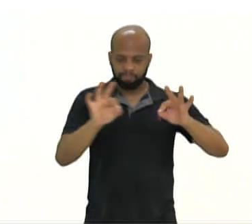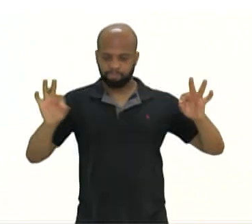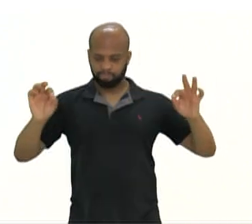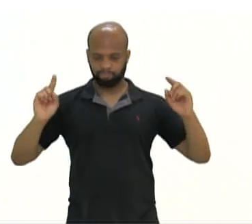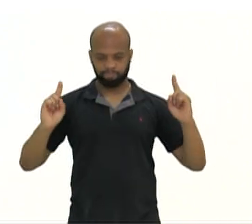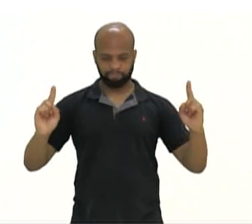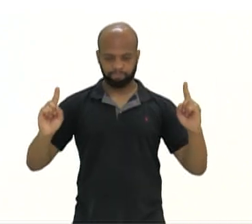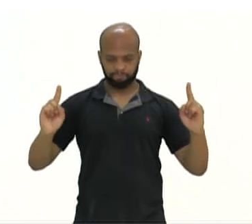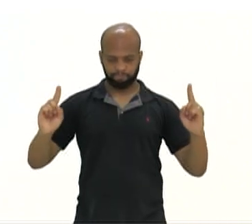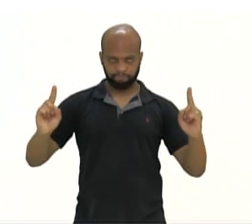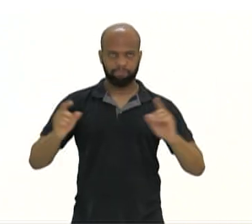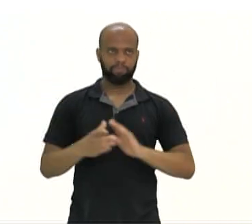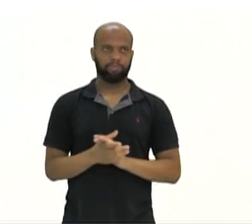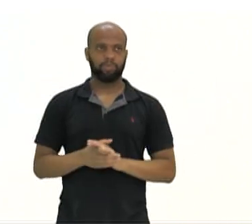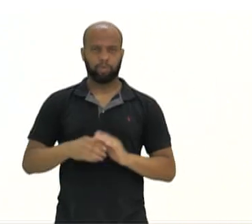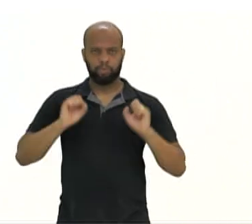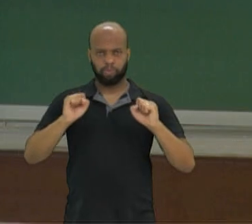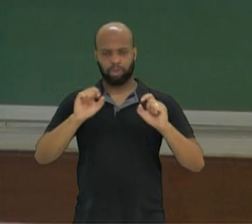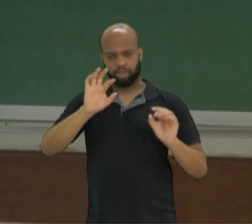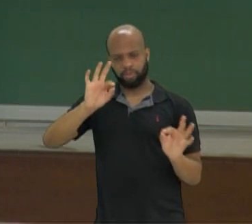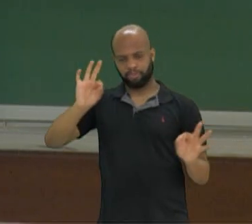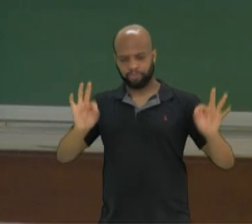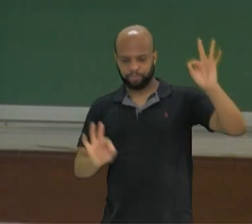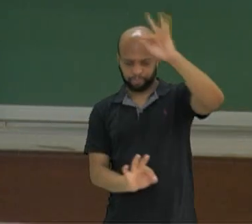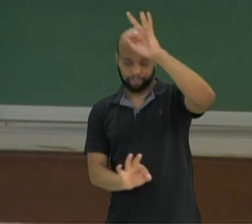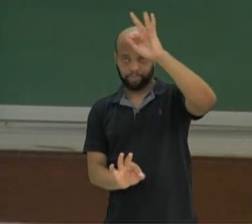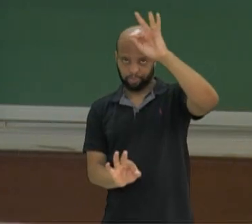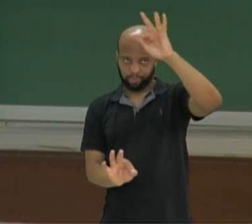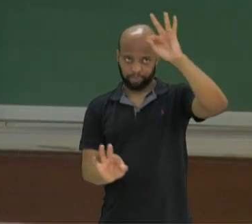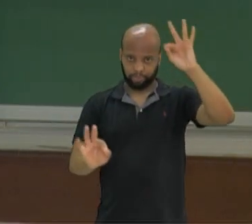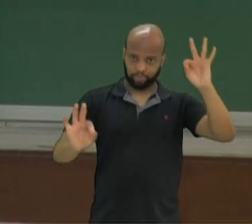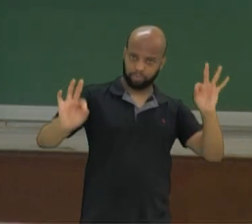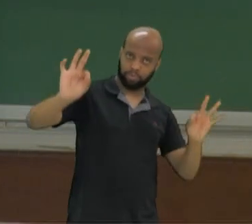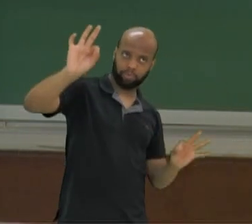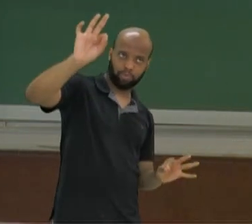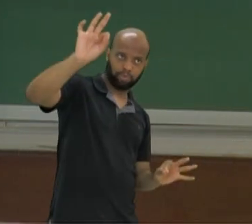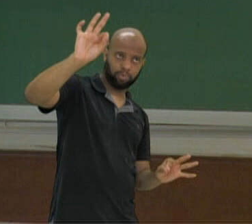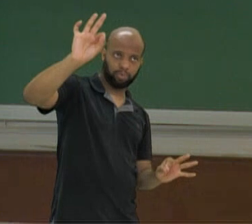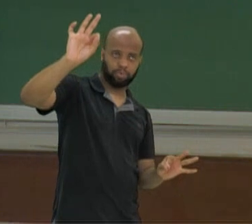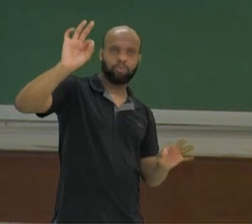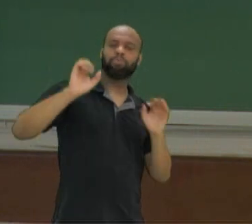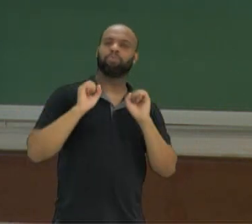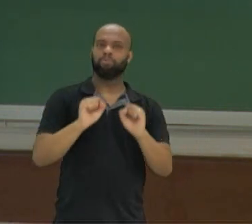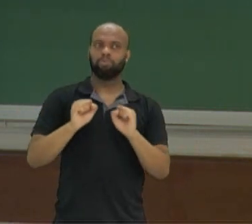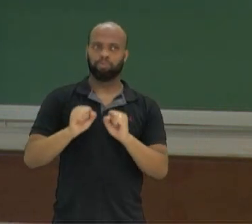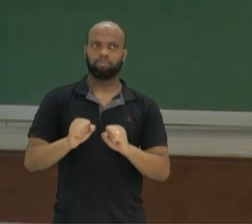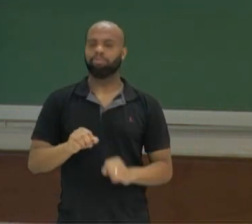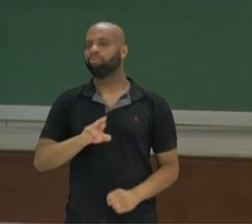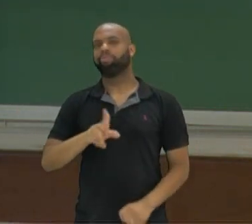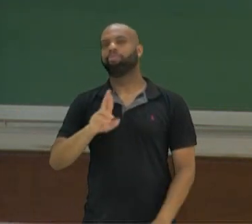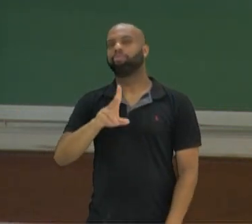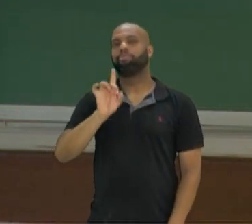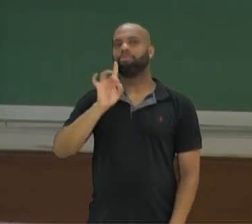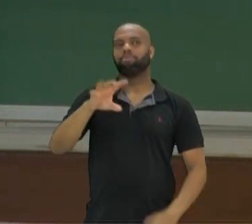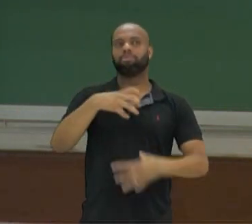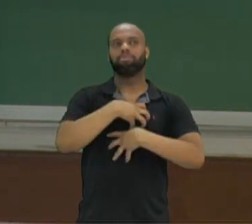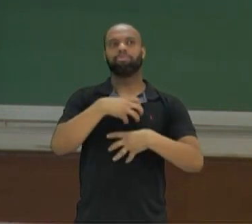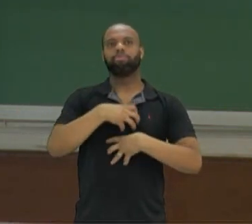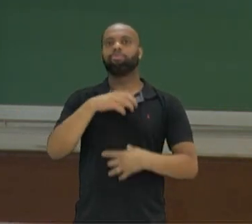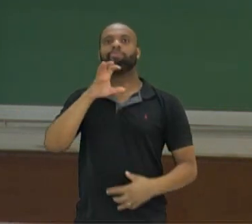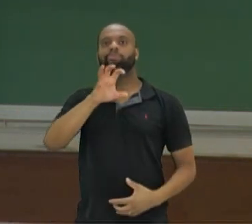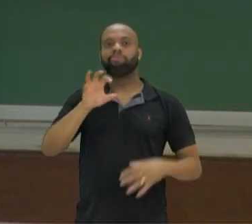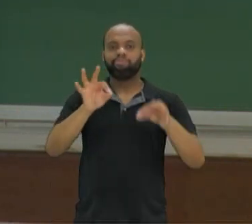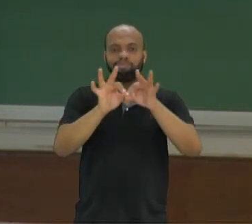pegando pelo centro. O diâmetro podia estar em qualquer posição, tá? A gente podia ter posto o diâmetro aqui, podia ter posto o diâmetro aqui. Ele não necessariamente está cortando a figura